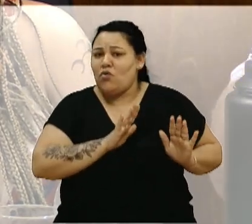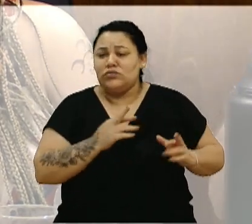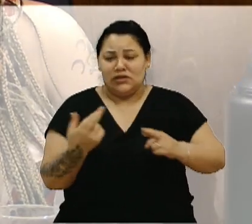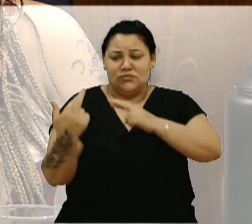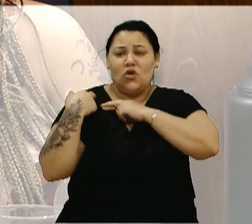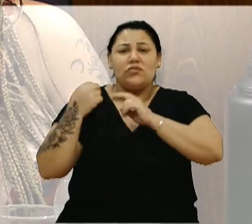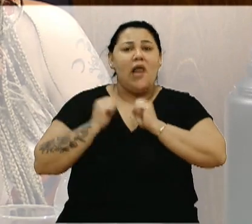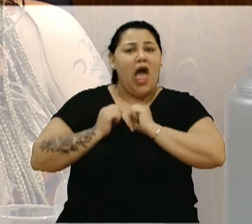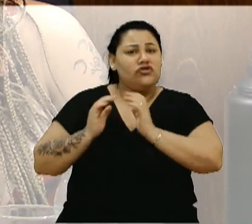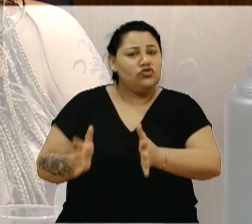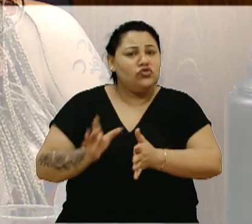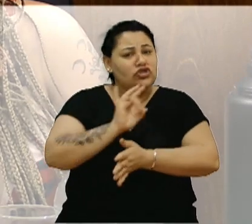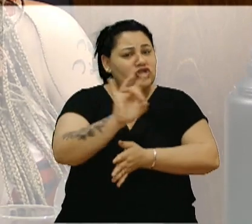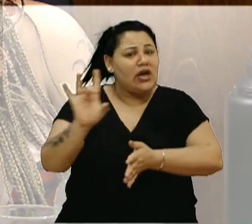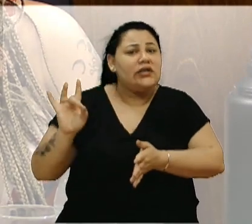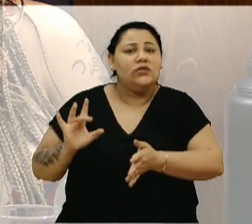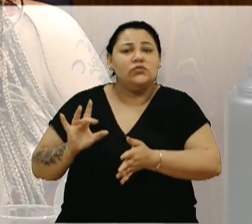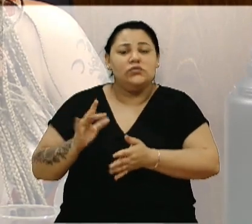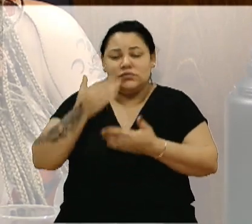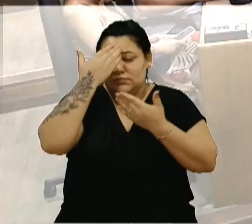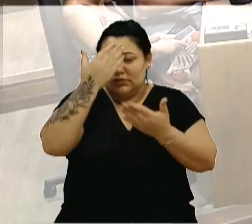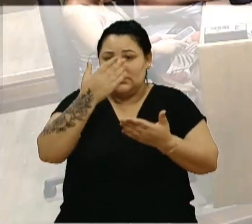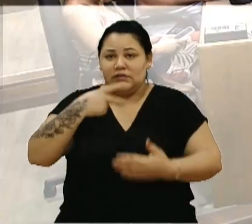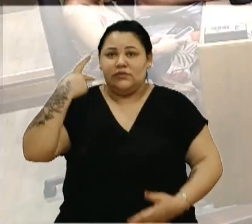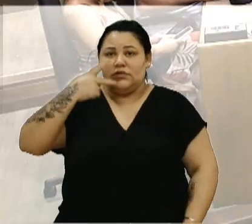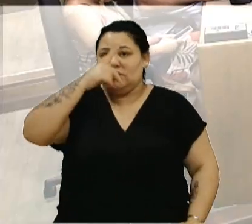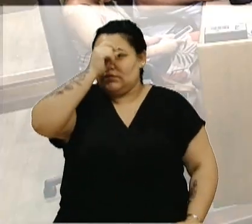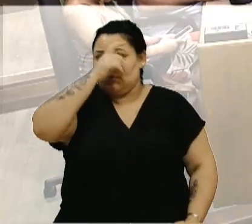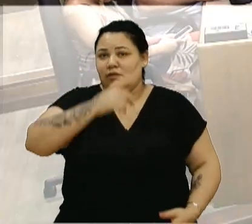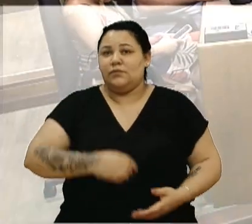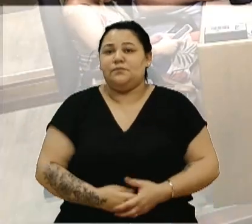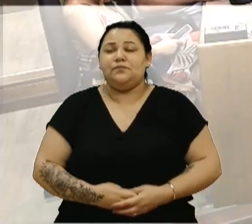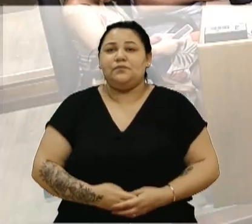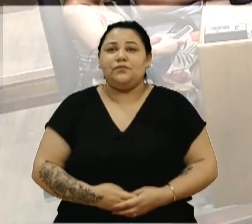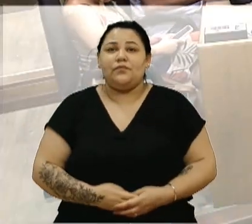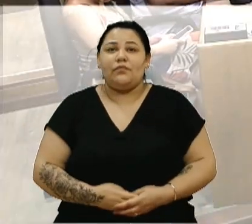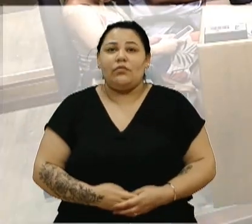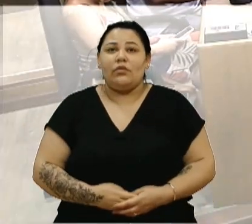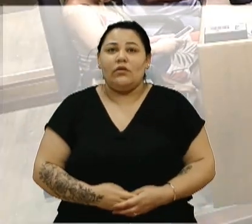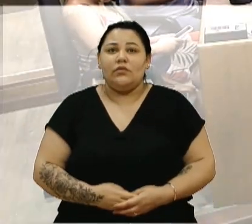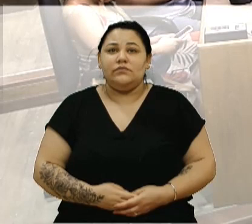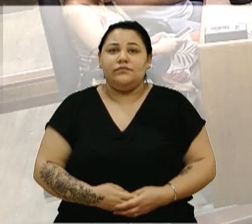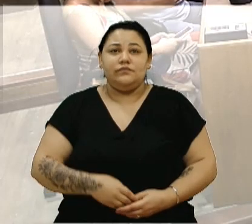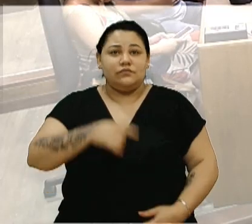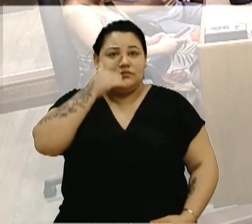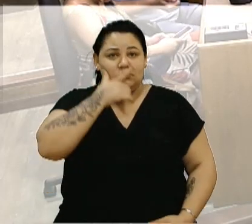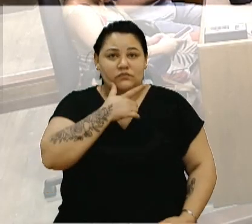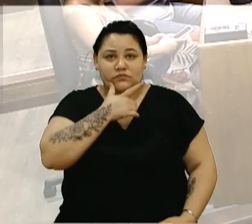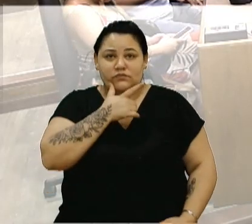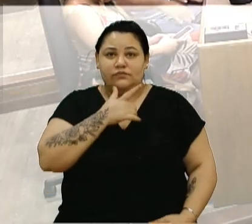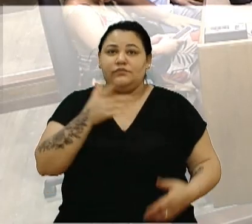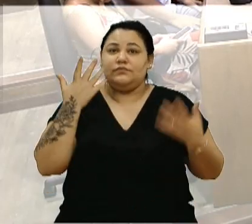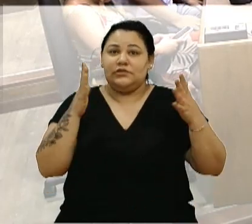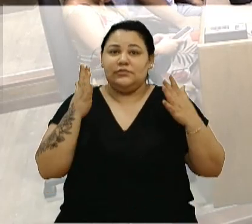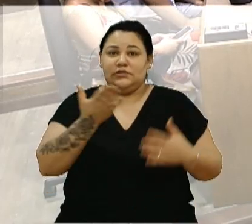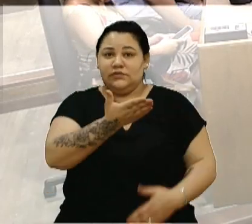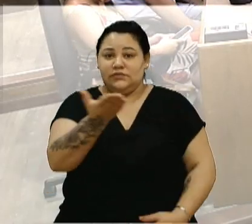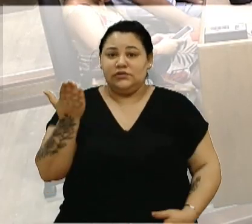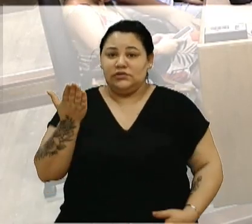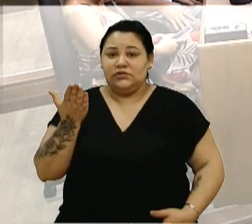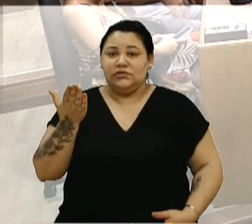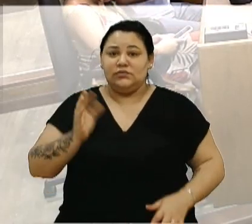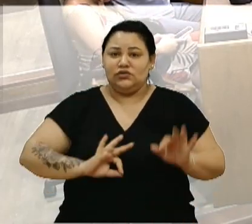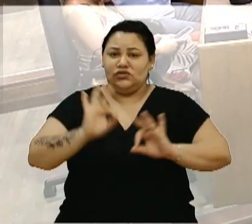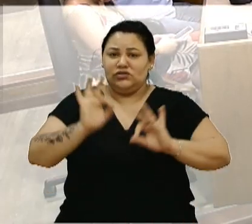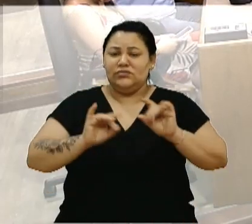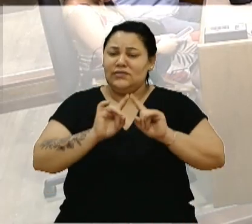atitudes de vocês. Obrigado, vereador Scalco. Obrigado, vereador Lucas. Parabéns, Velocino, pelo projeto, mas eu